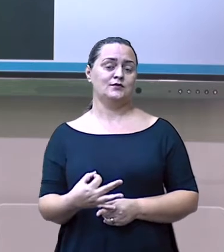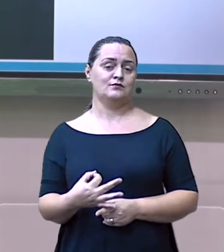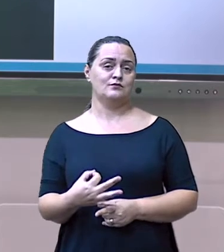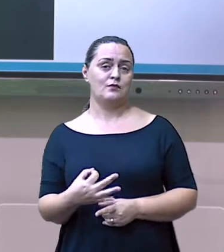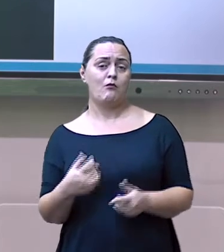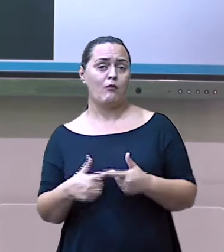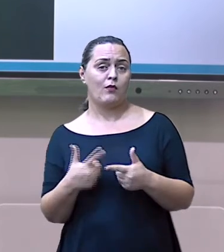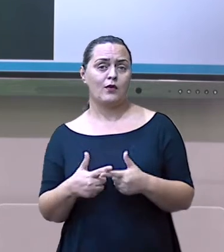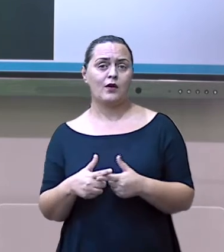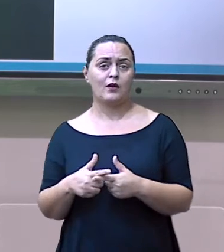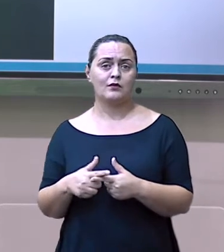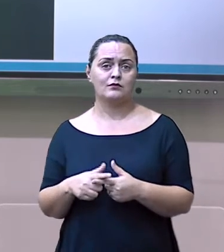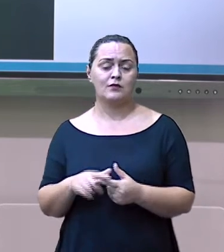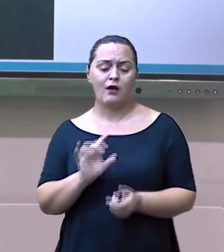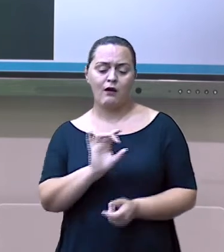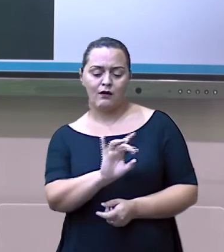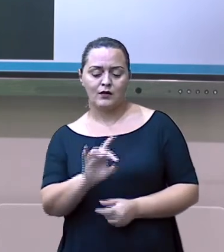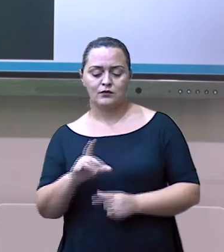inclinação,